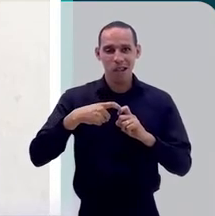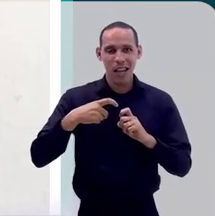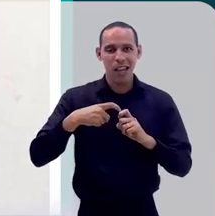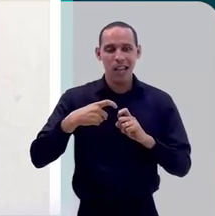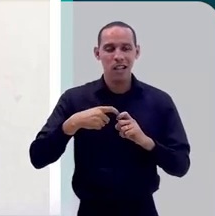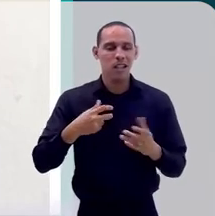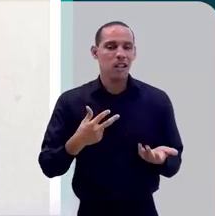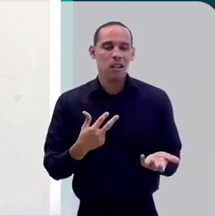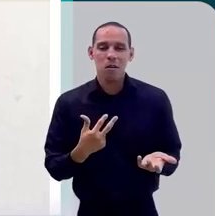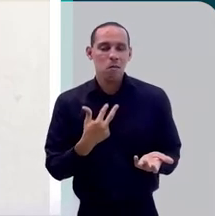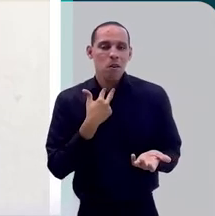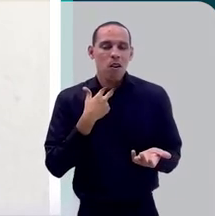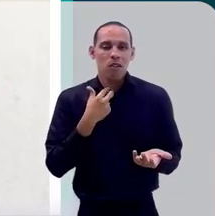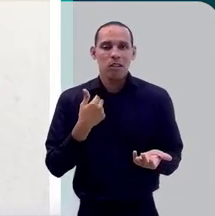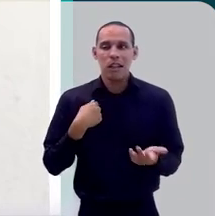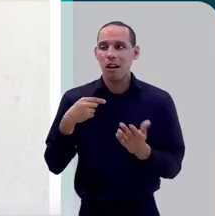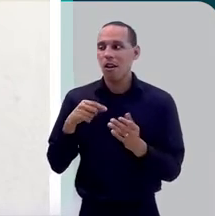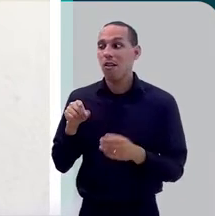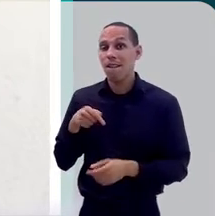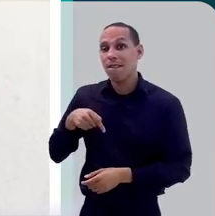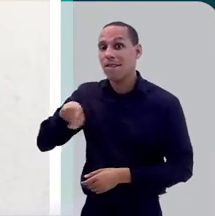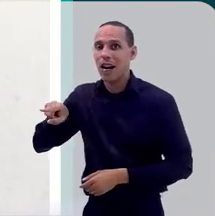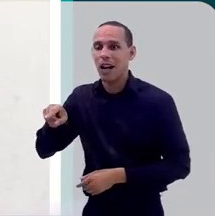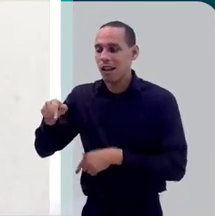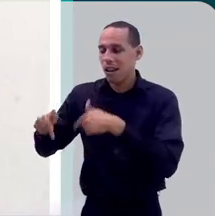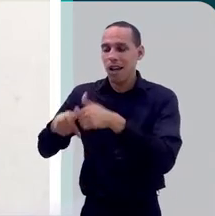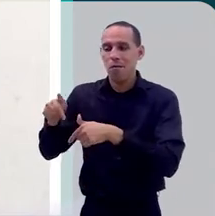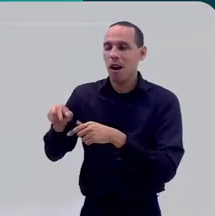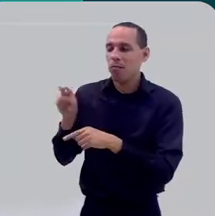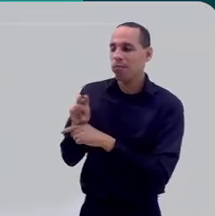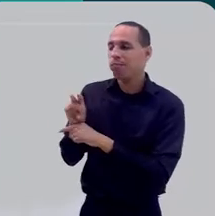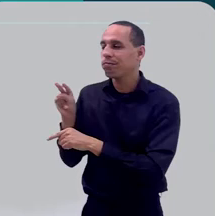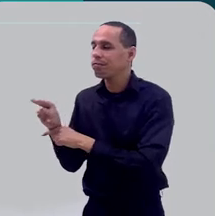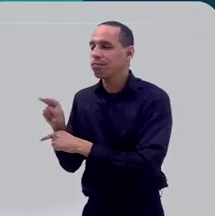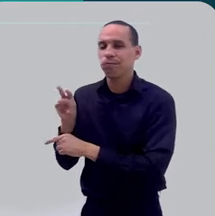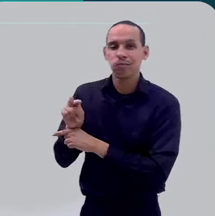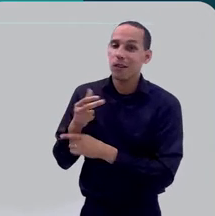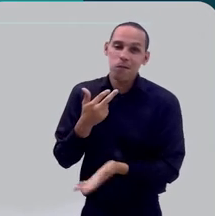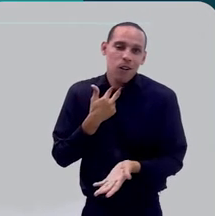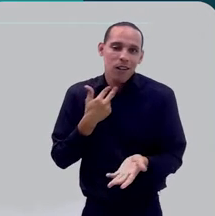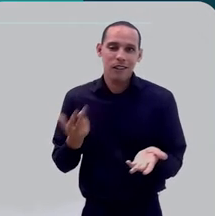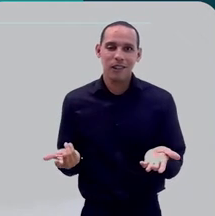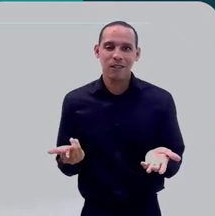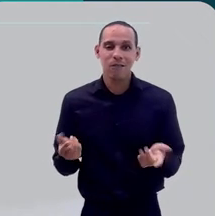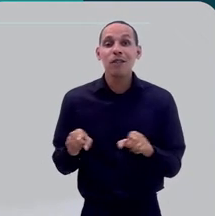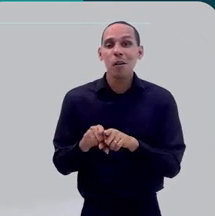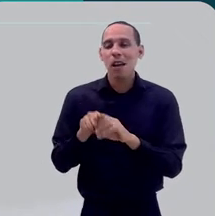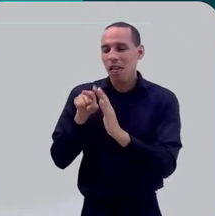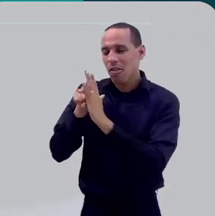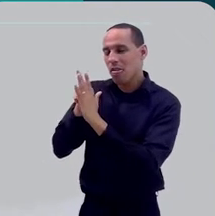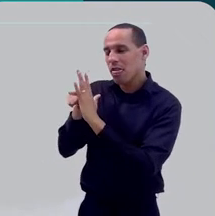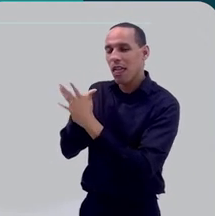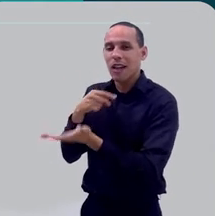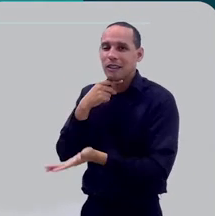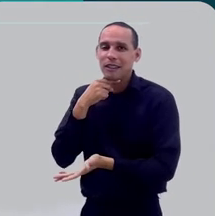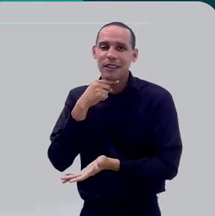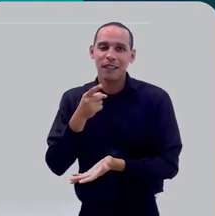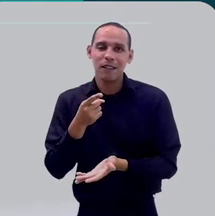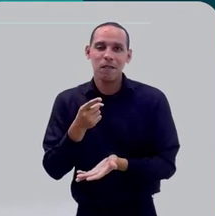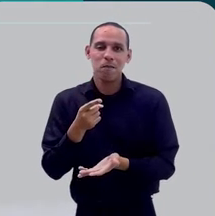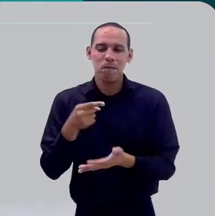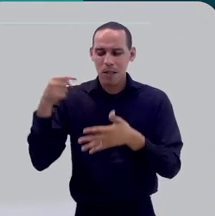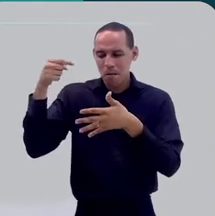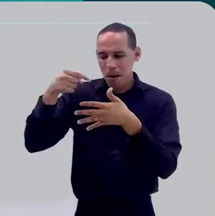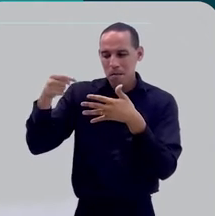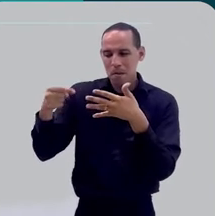não tenho condições de vistoriar e verificar se